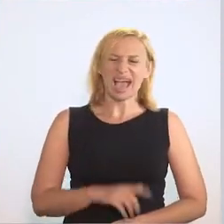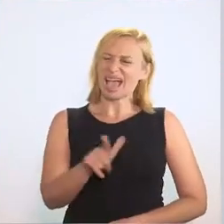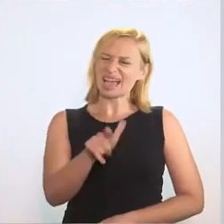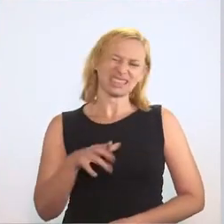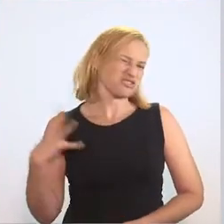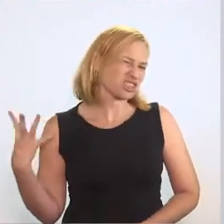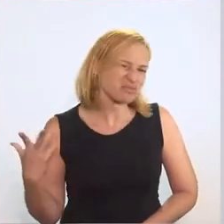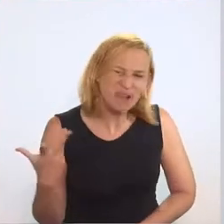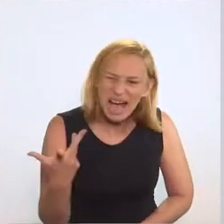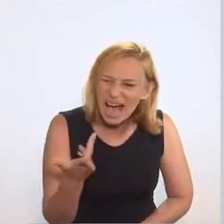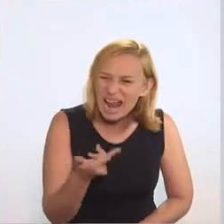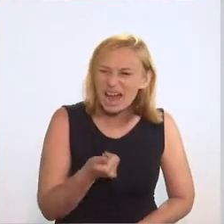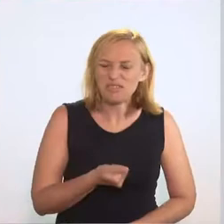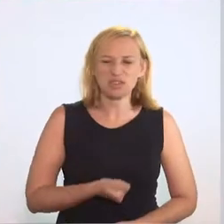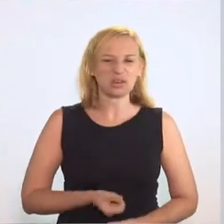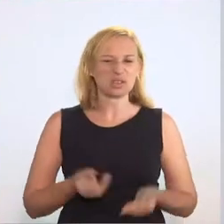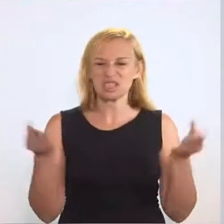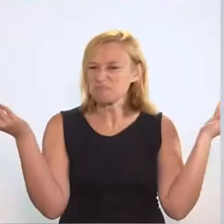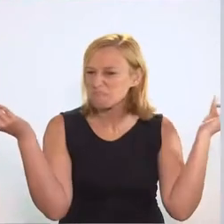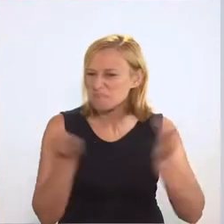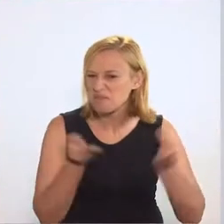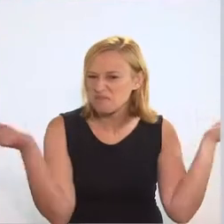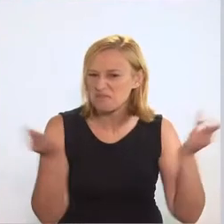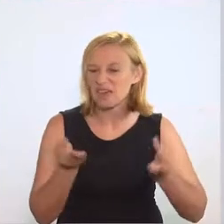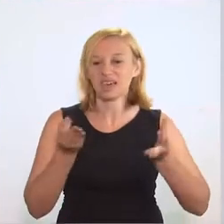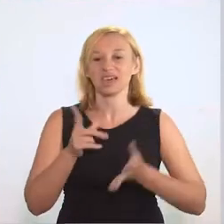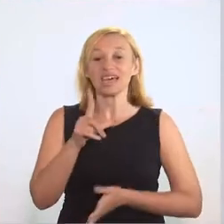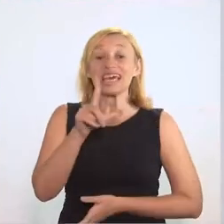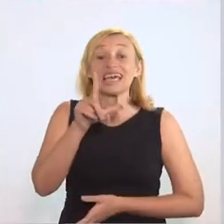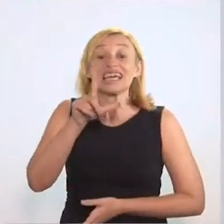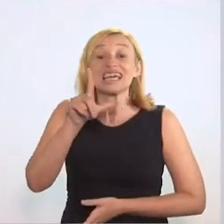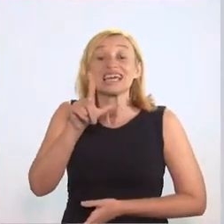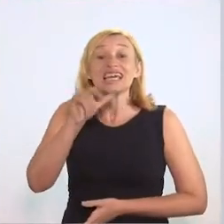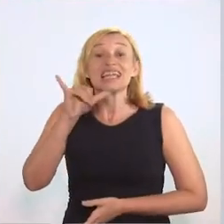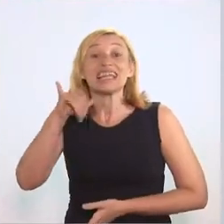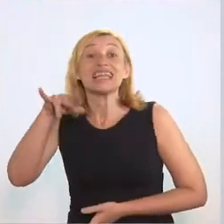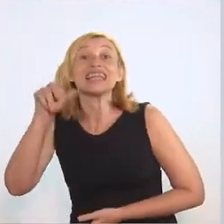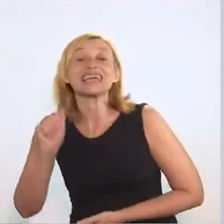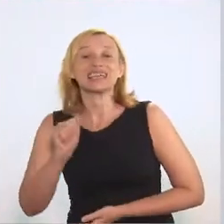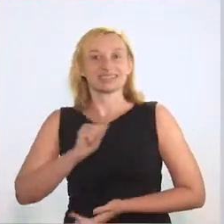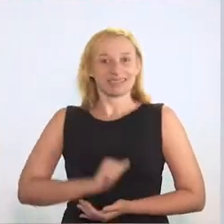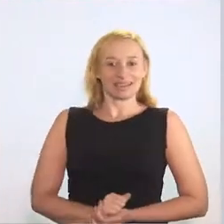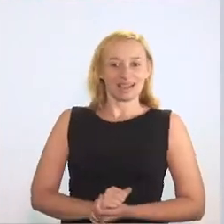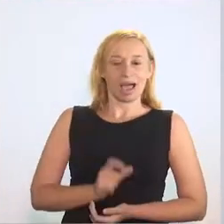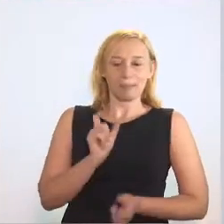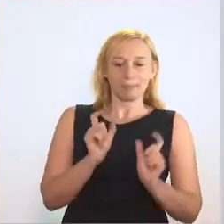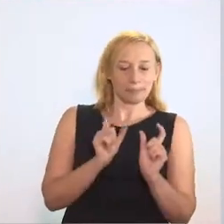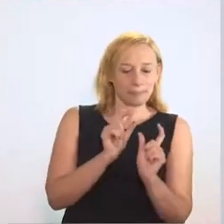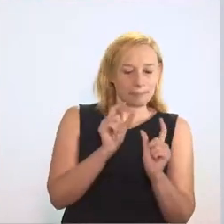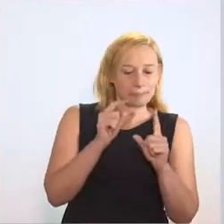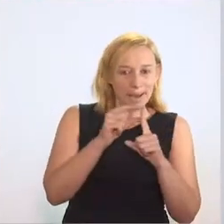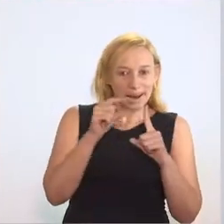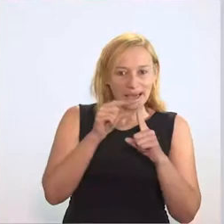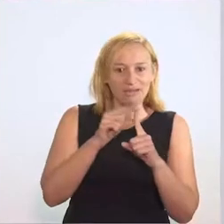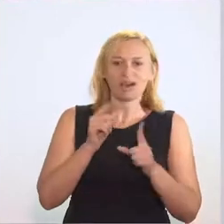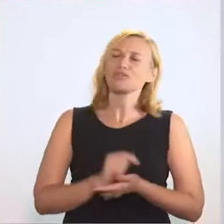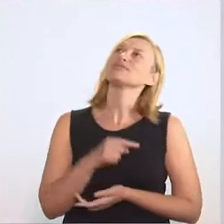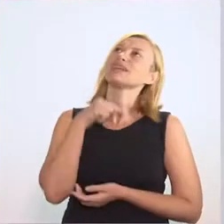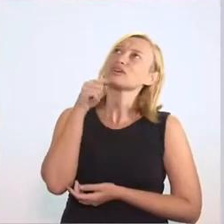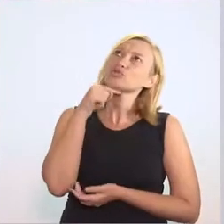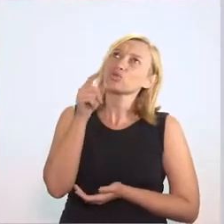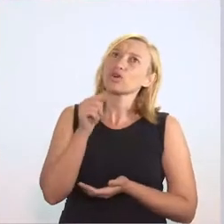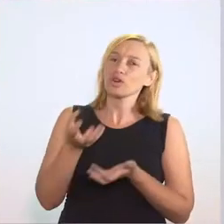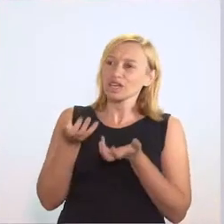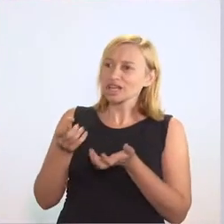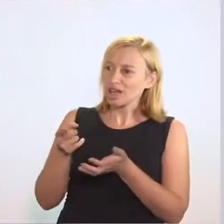Essa foto está maravilhosa, talentosa, vem tudo na frente de linda. Por que linda tem que ir? E eu ainda, aí eu fico meio que na